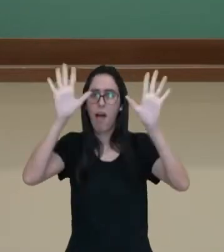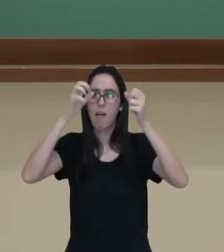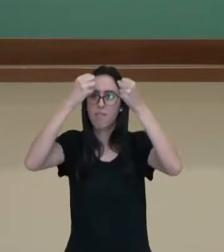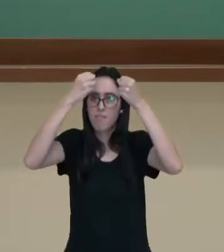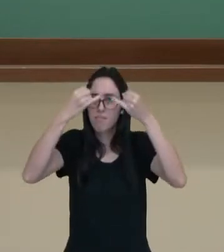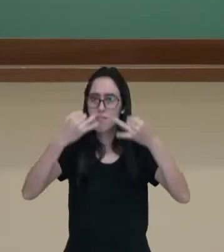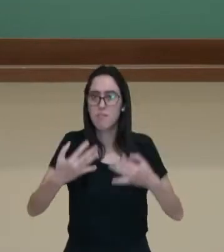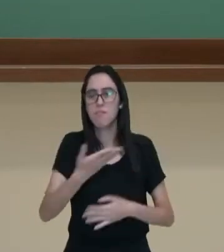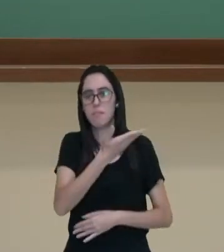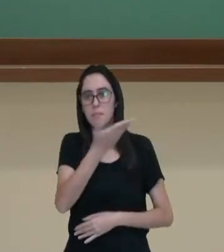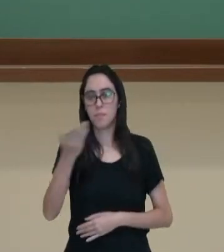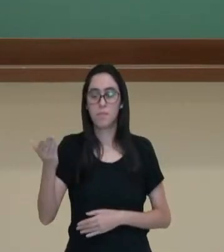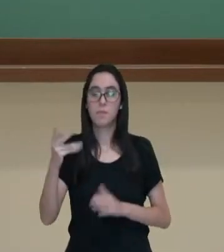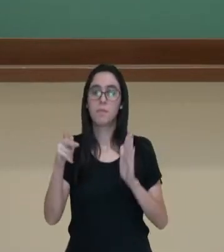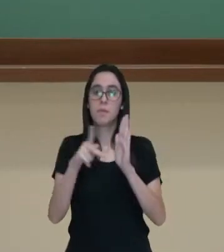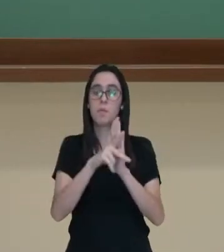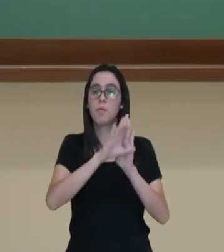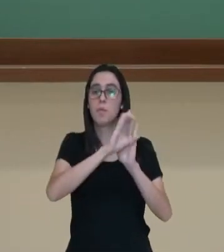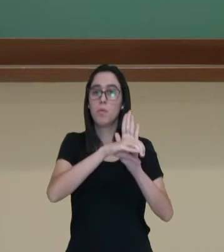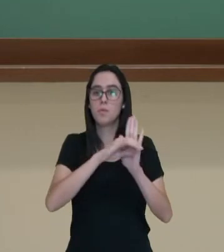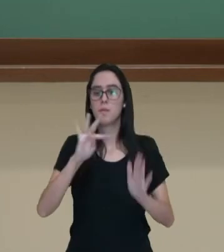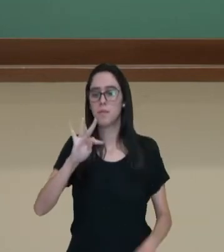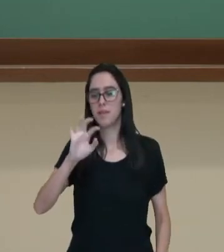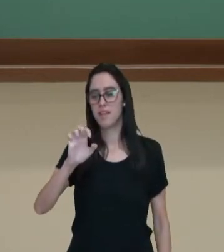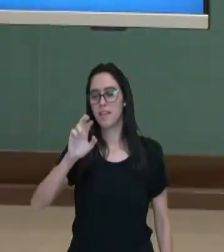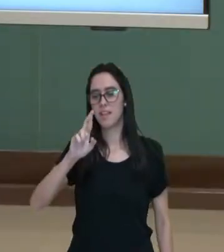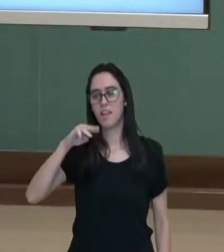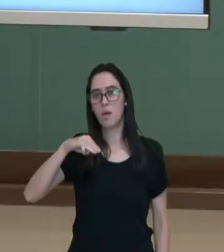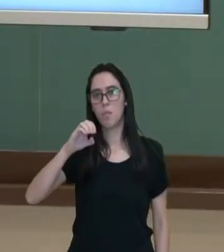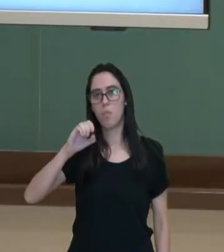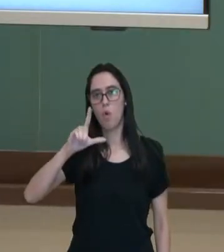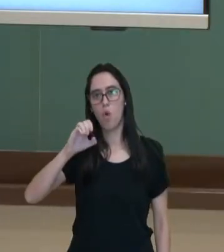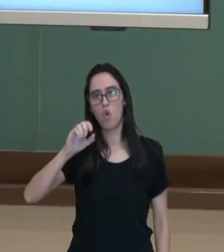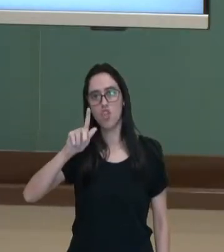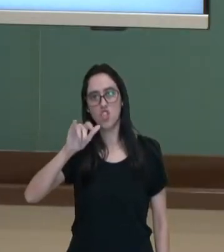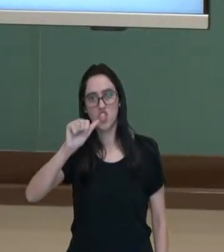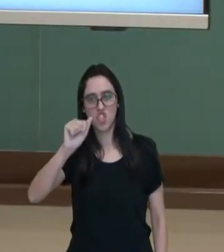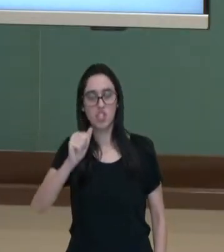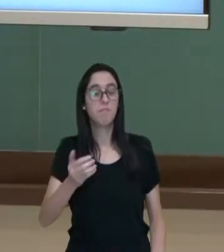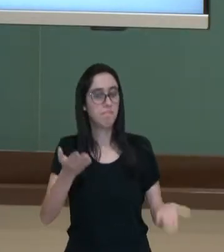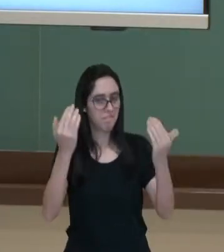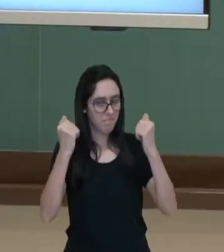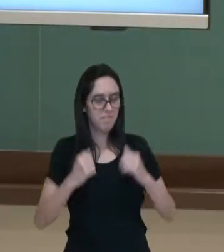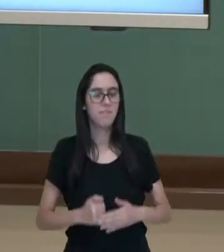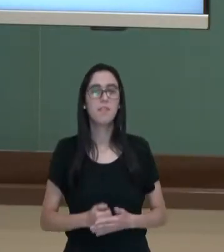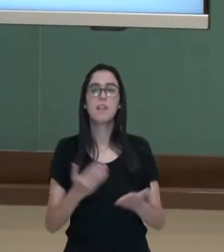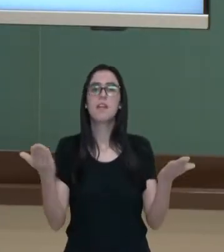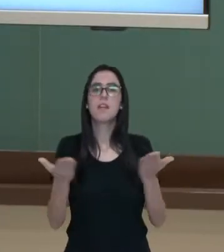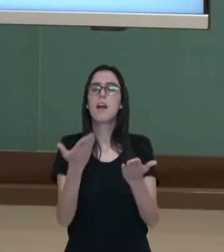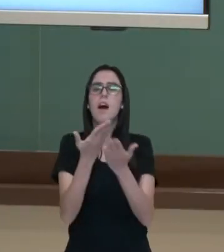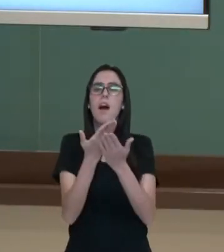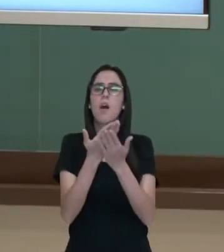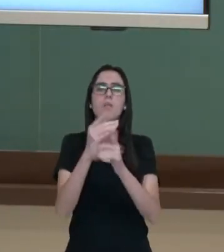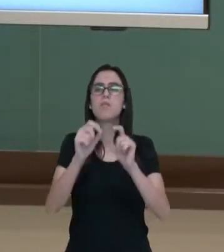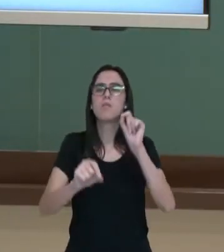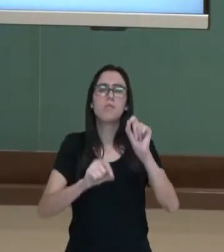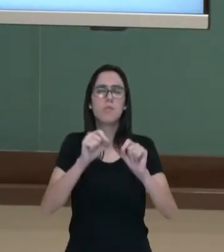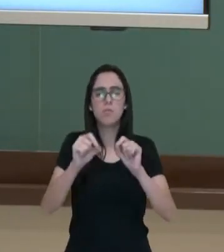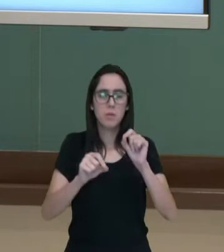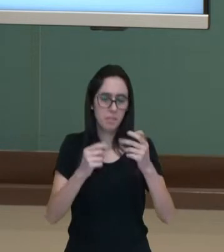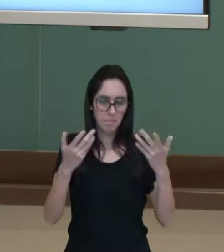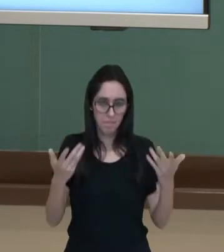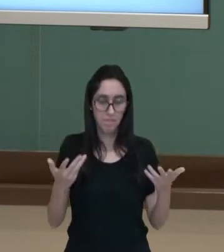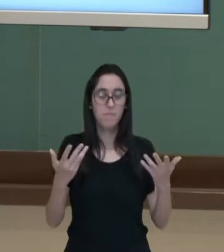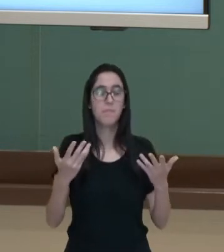os conceitos da termologia. Então vamos lá? A aula de hoje, como eu já mencionei, o